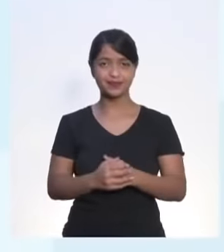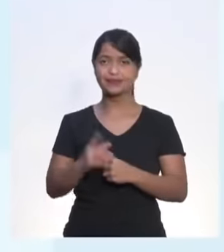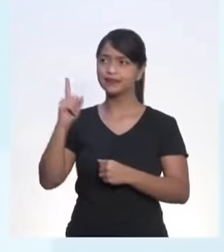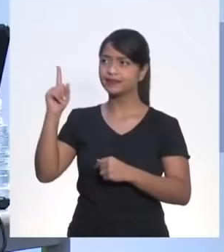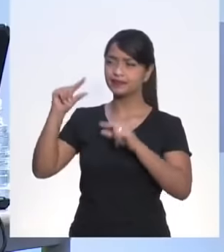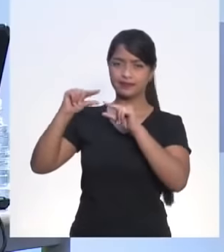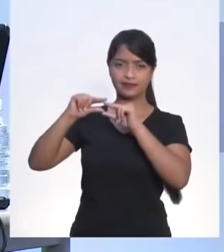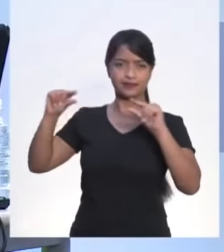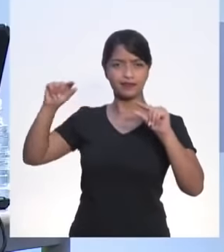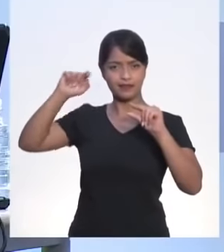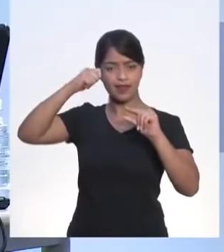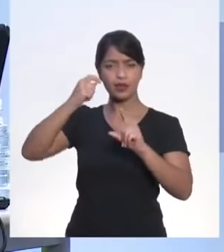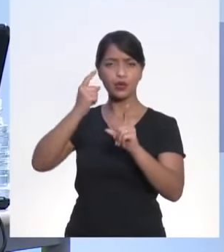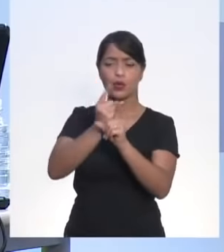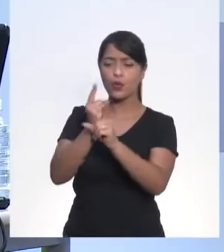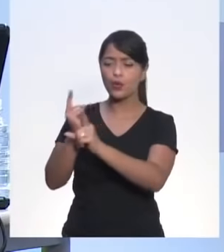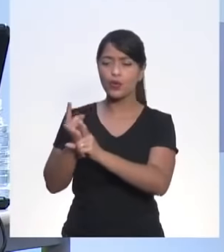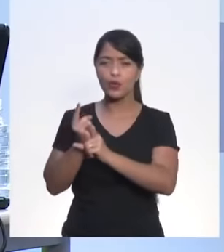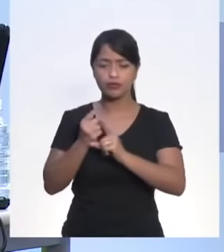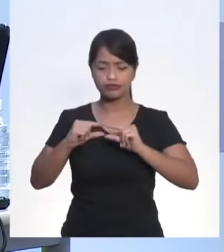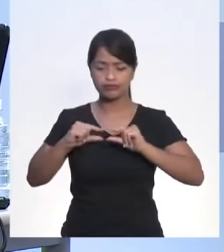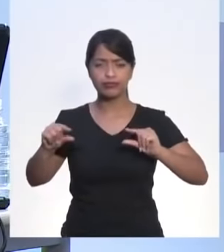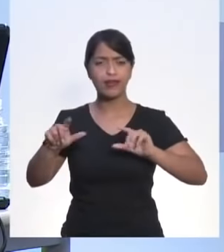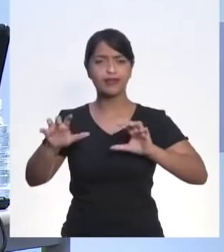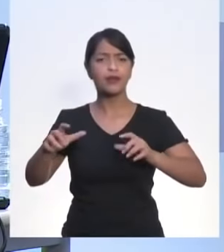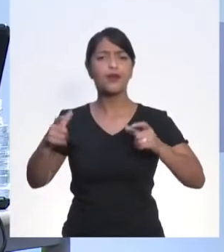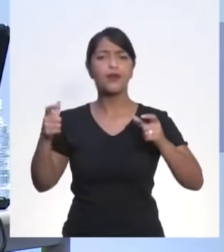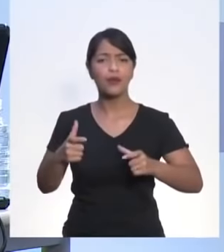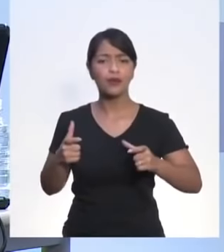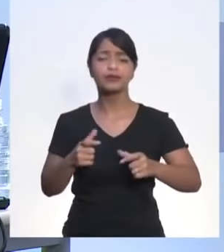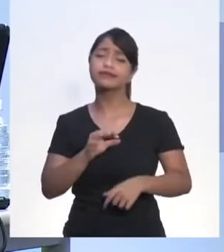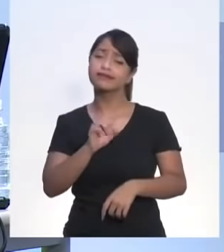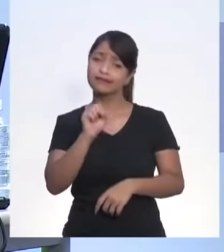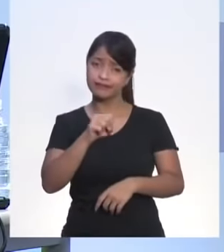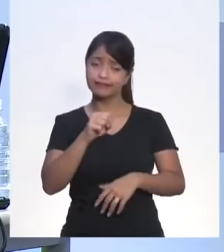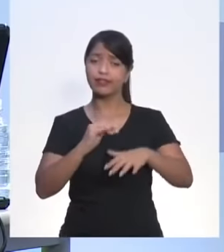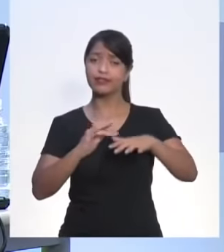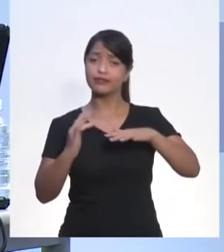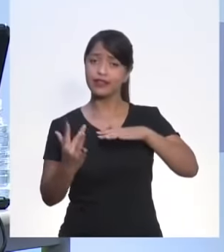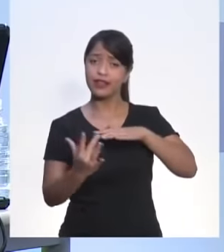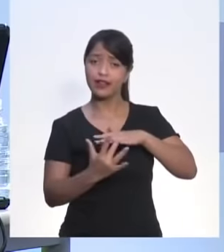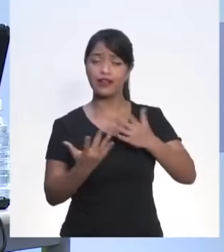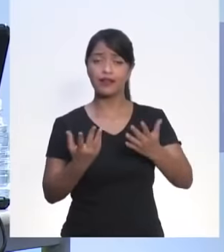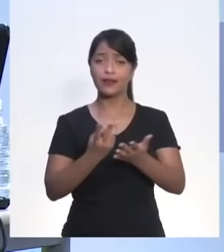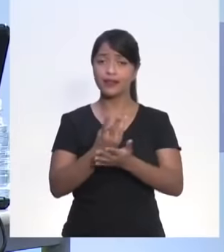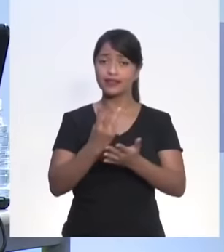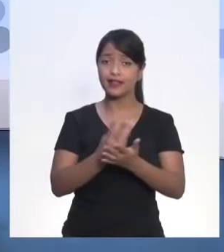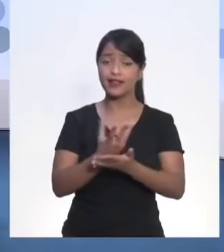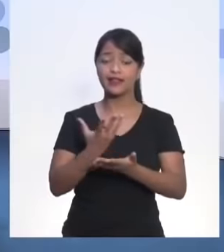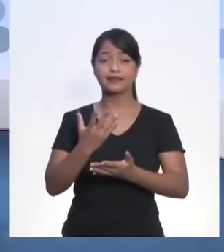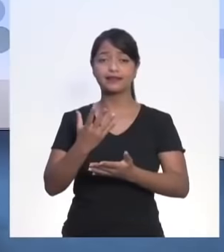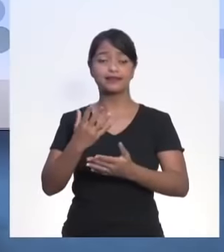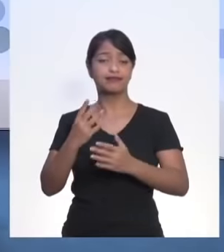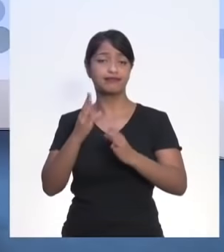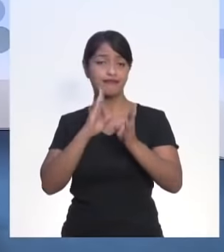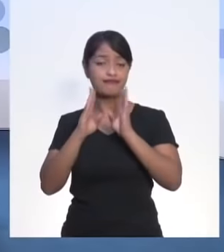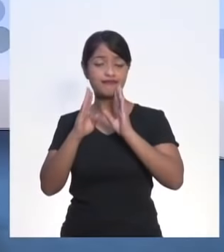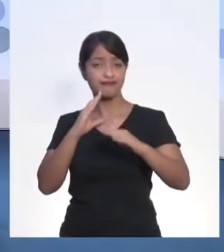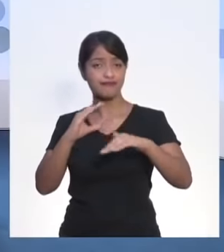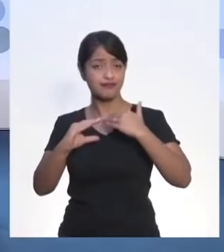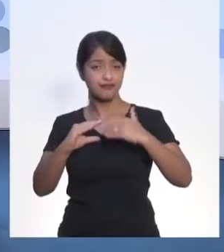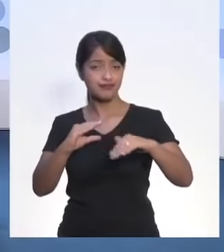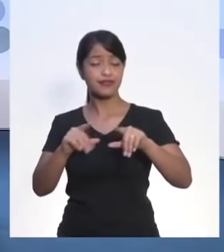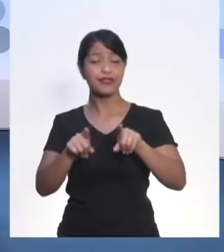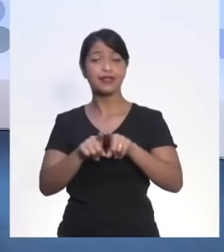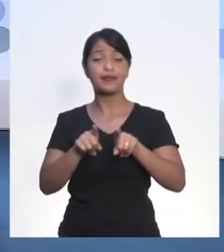mensagem? Sim, em redes sociais, né? WhatsApp, Messenger. Às vezes, agora a gente tem os directs, tanto no Face